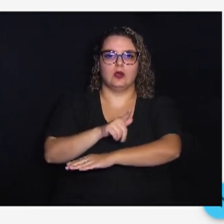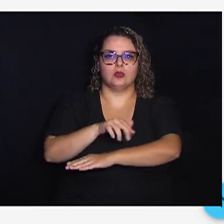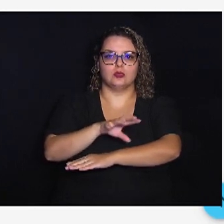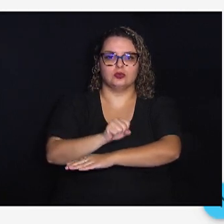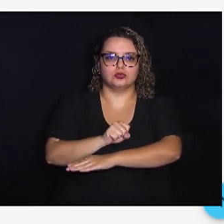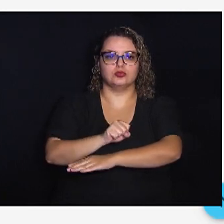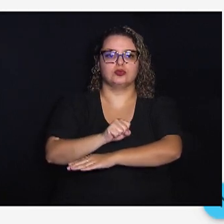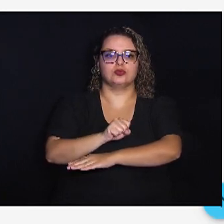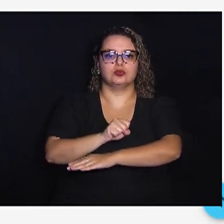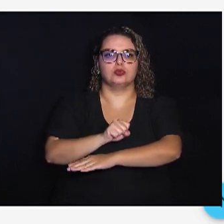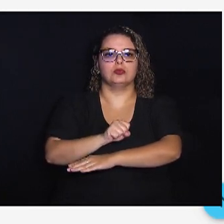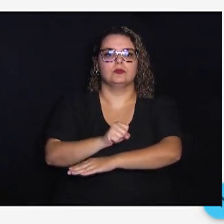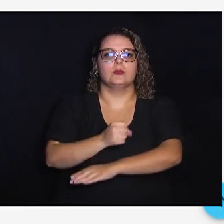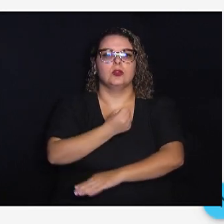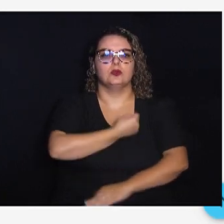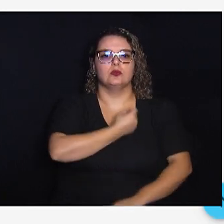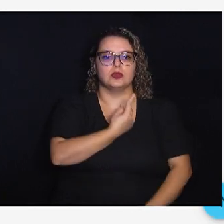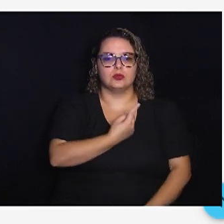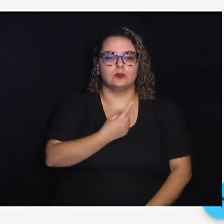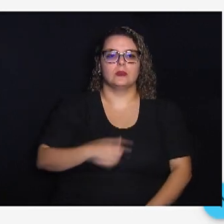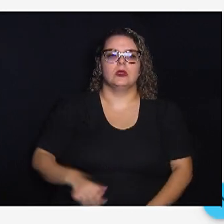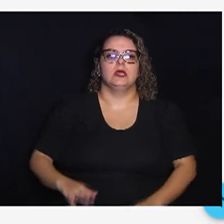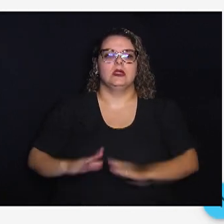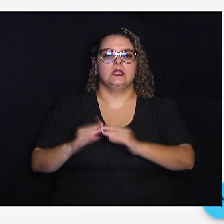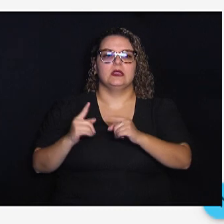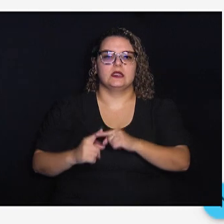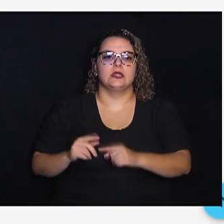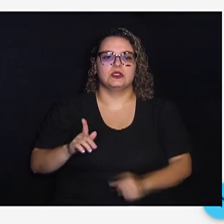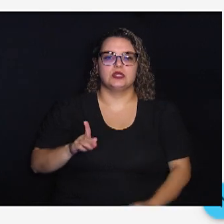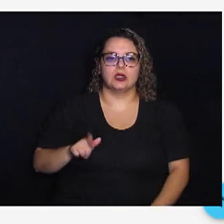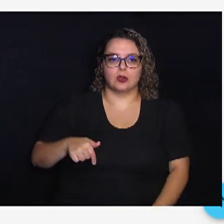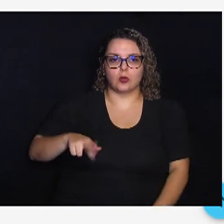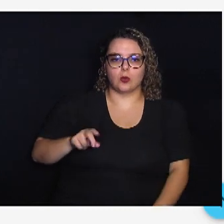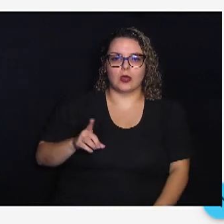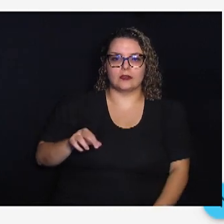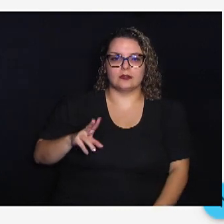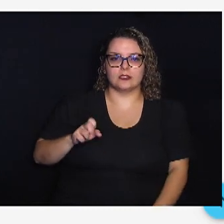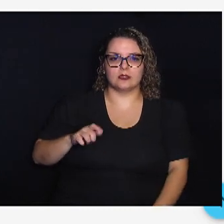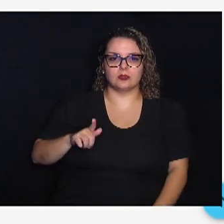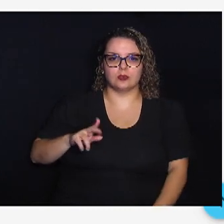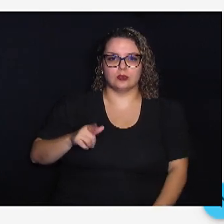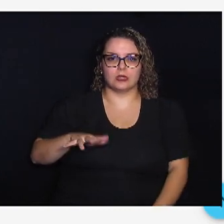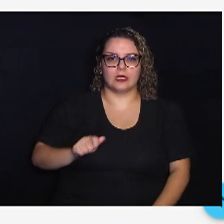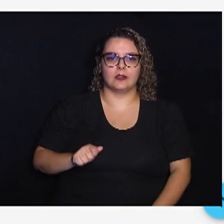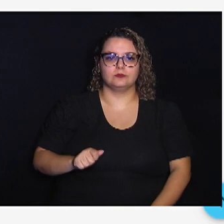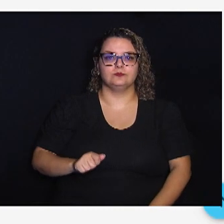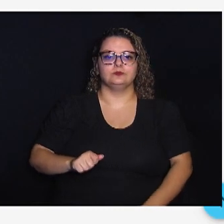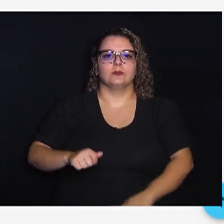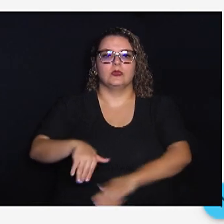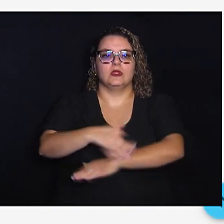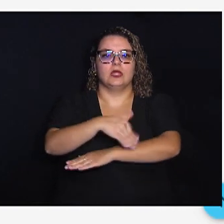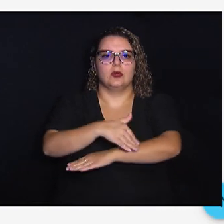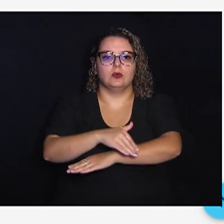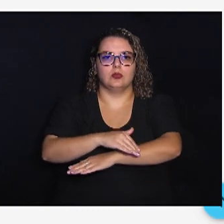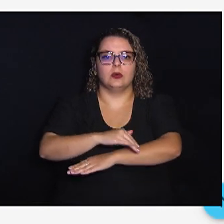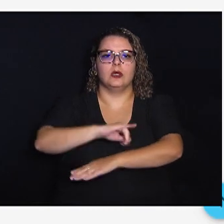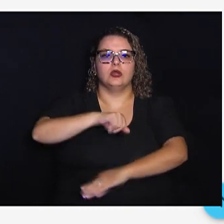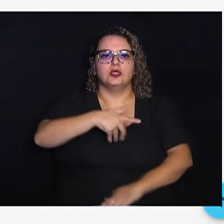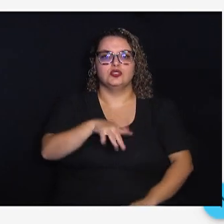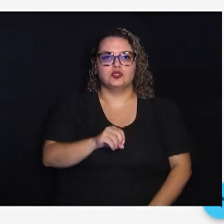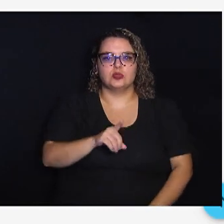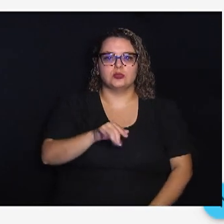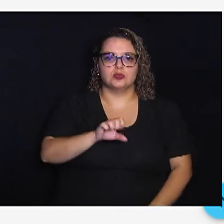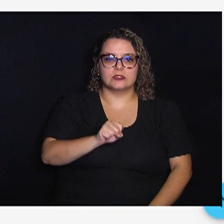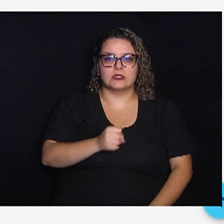Igreja Quadrangular, na Coab Rua João dos Santos Júnior, número 108, no Jardim Conceição. Horário